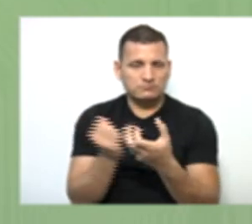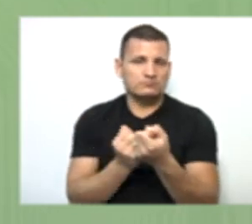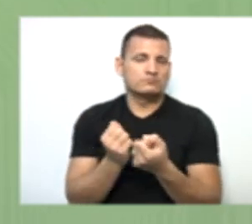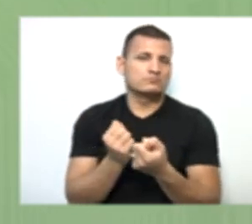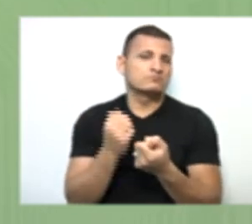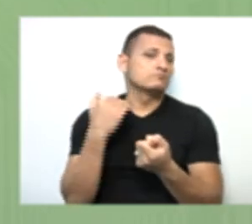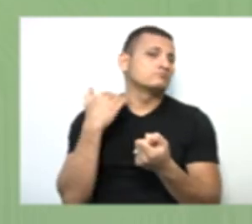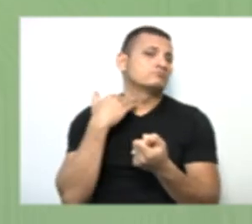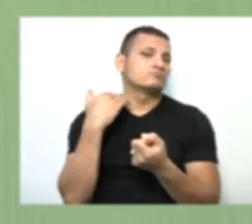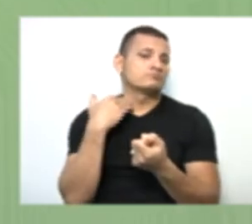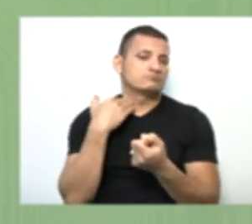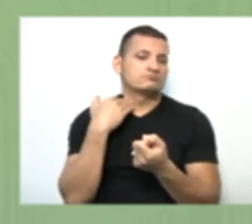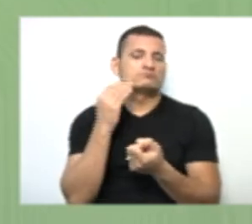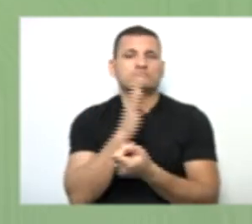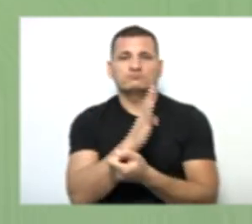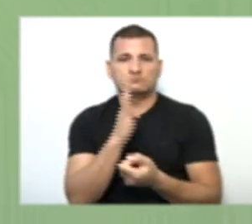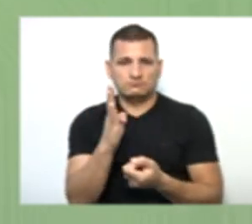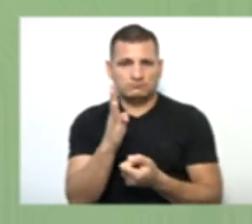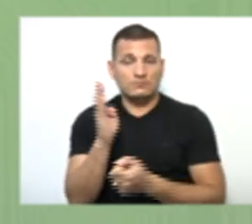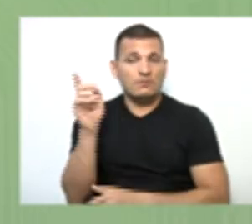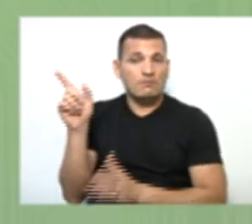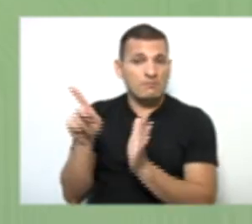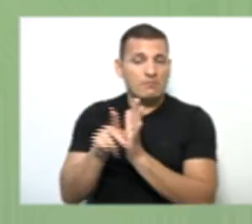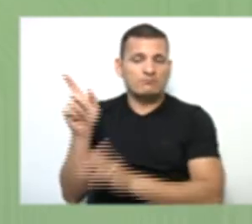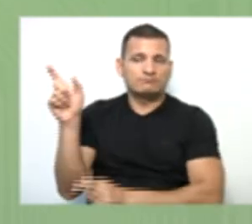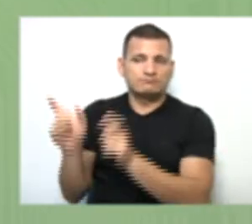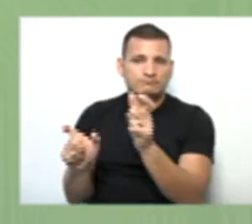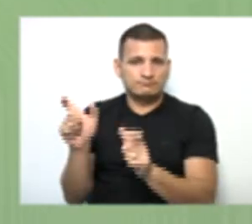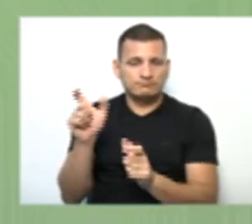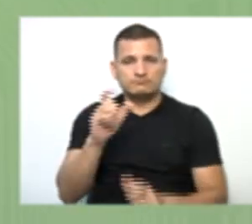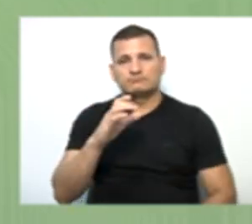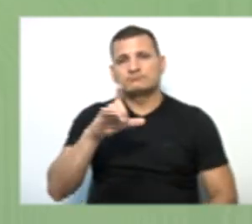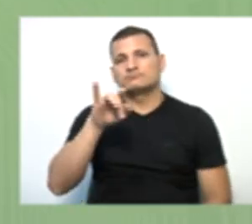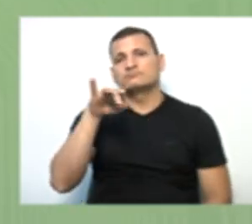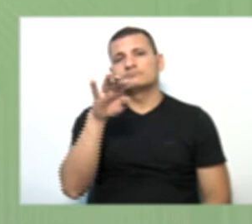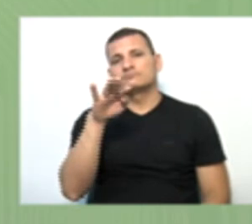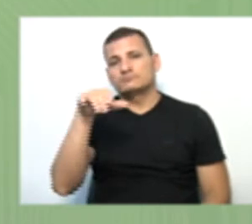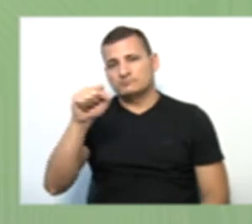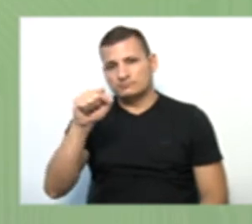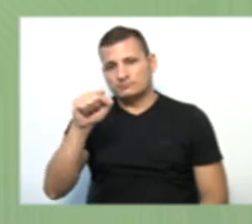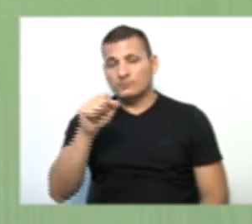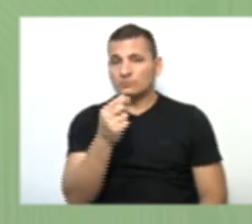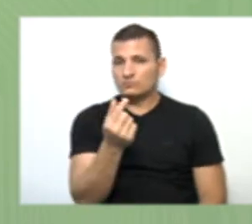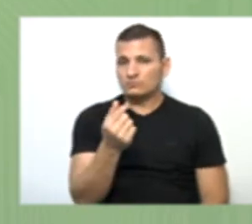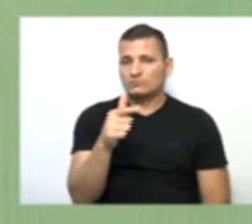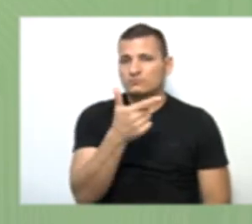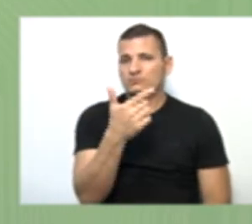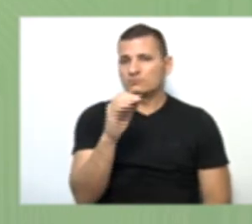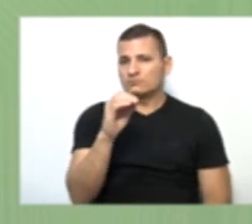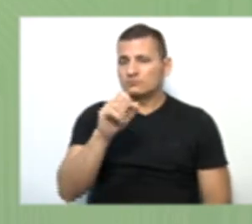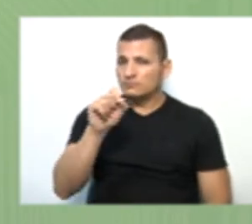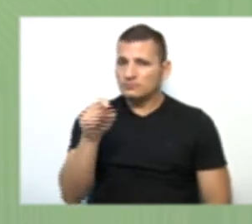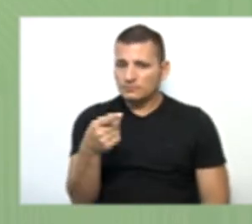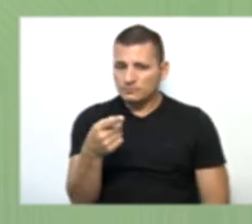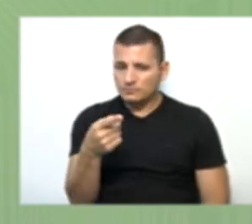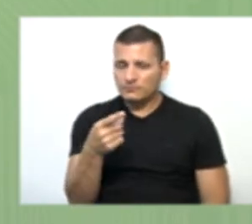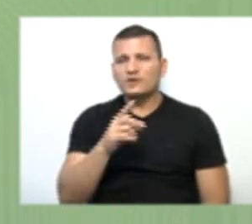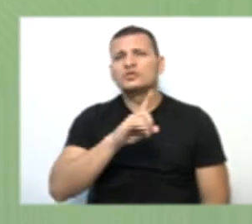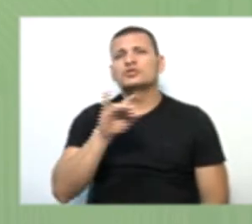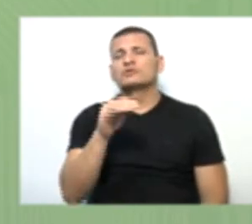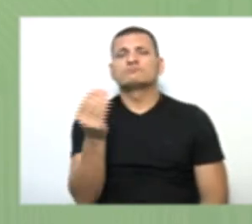cooperativa no Banco do Brasil S.A., né, no valor de 20 mil. Data do lançamento,